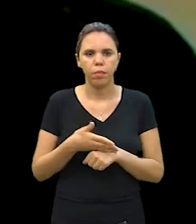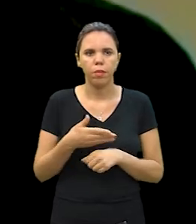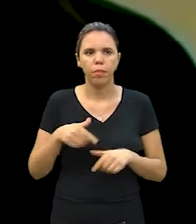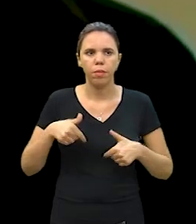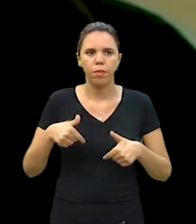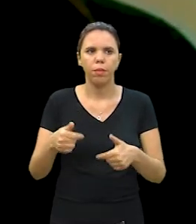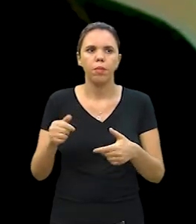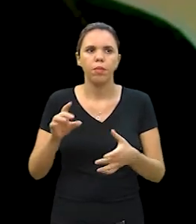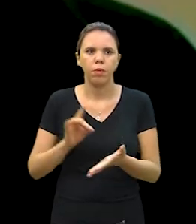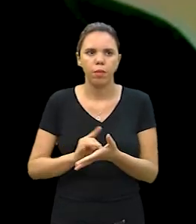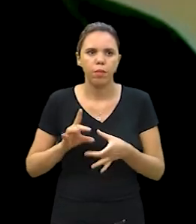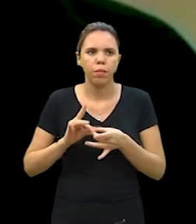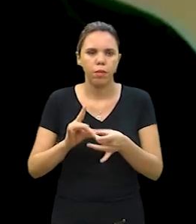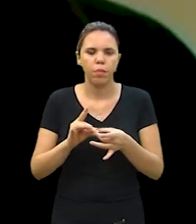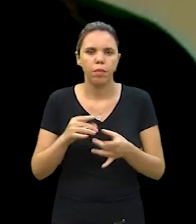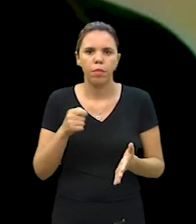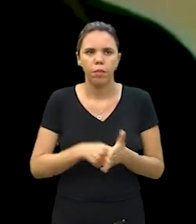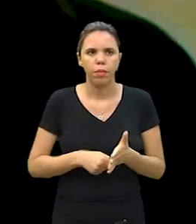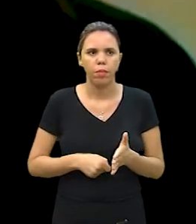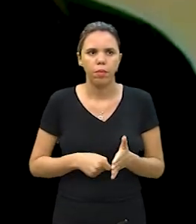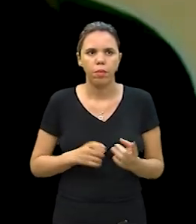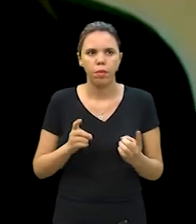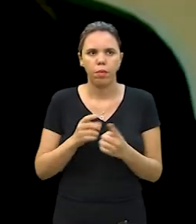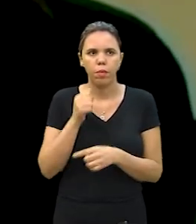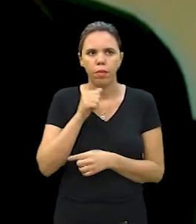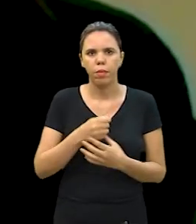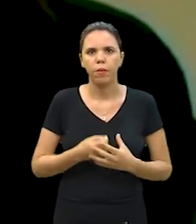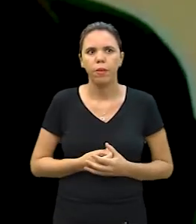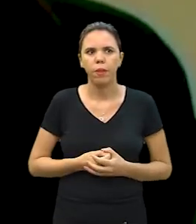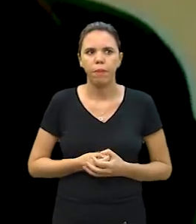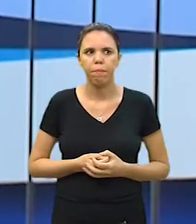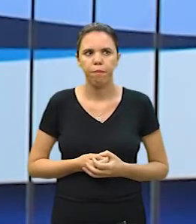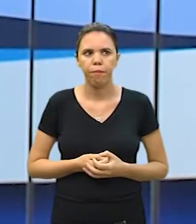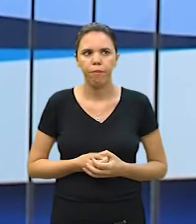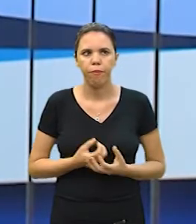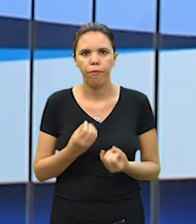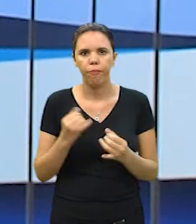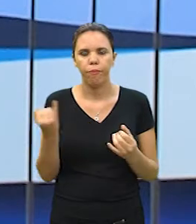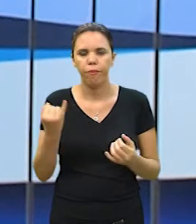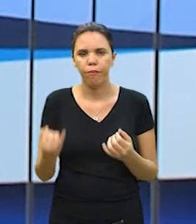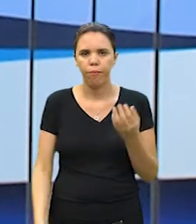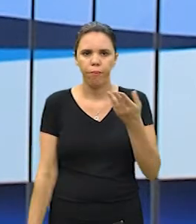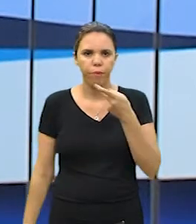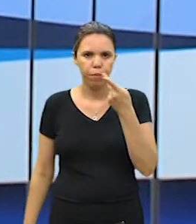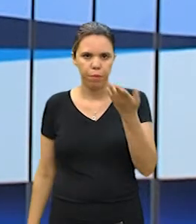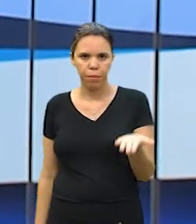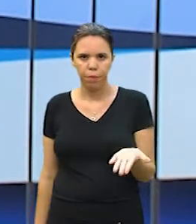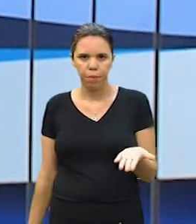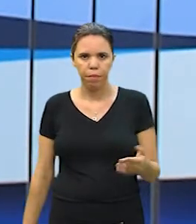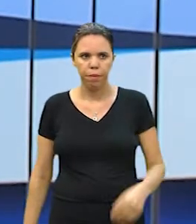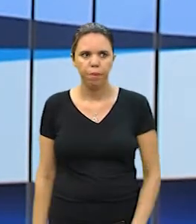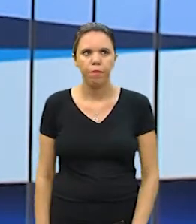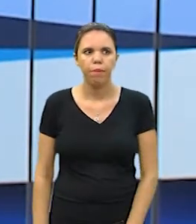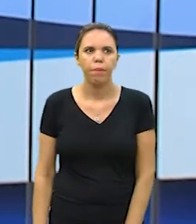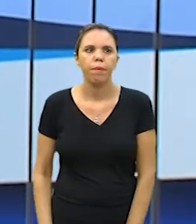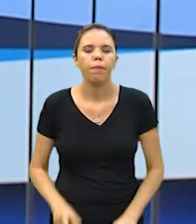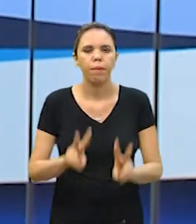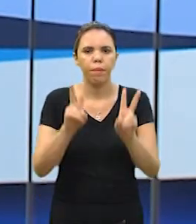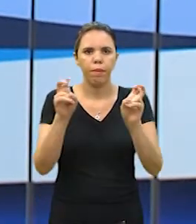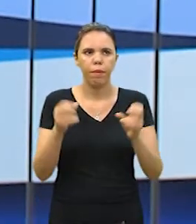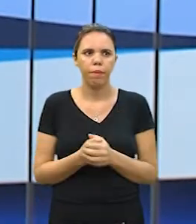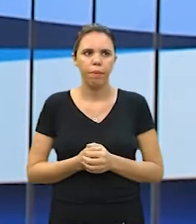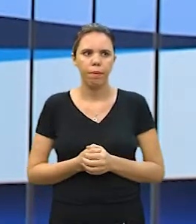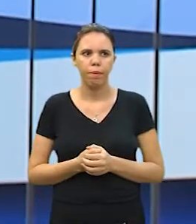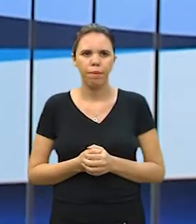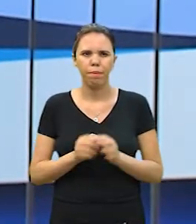dessas iniciativas de consorciar políticas de atendimento às mulheres. Informações importantes de um assunto que